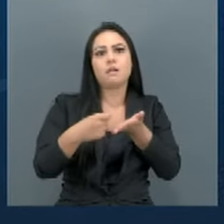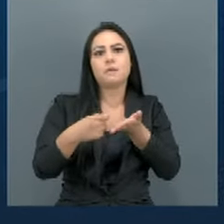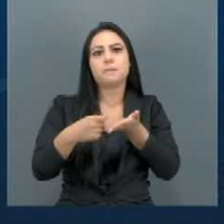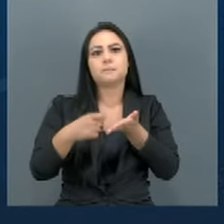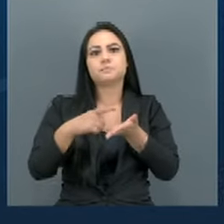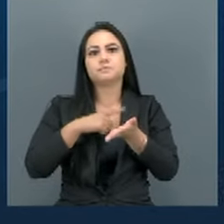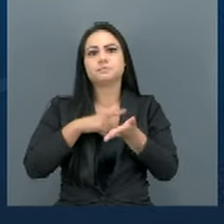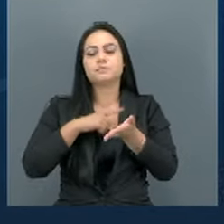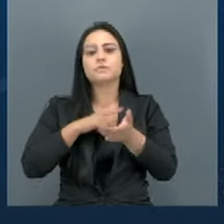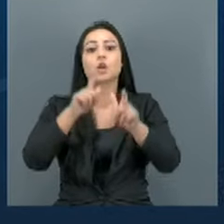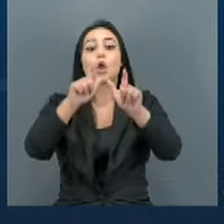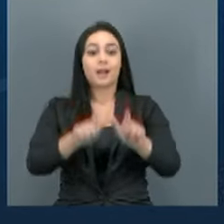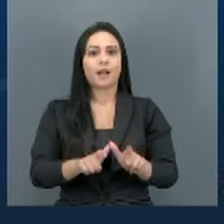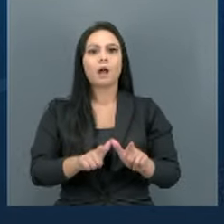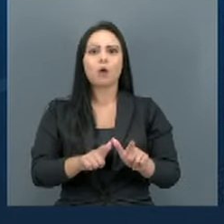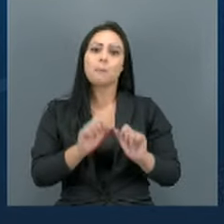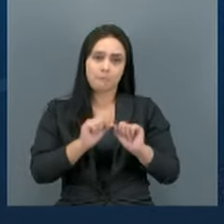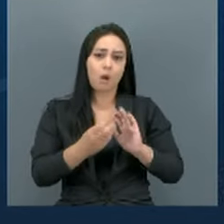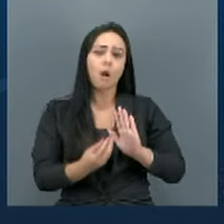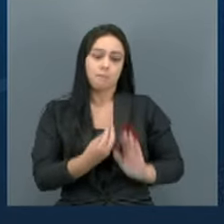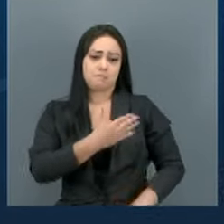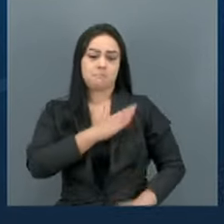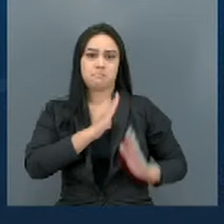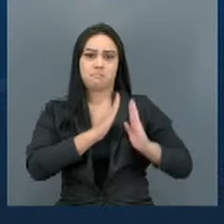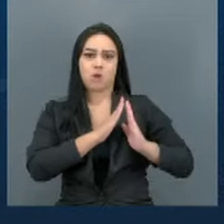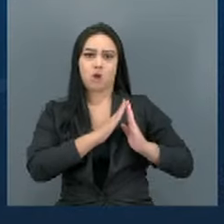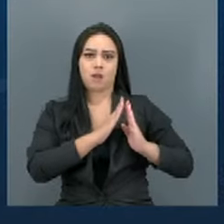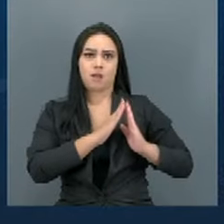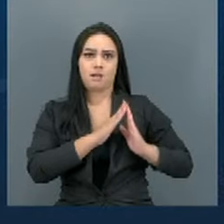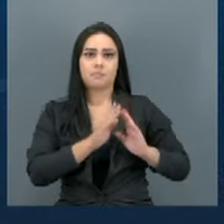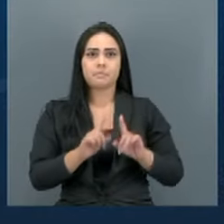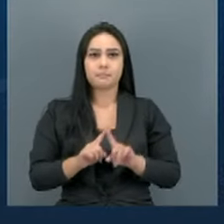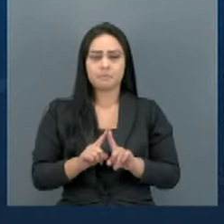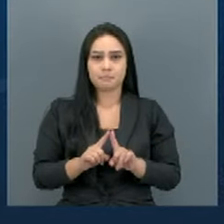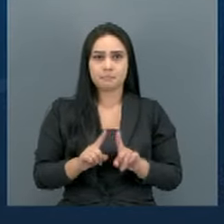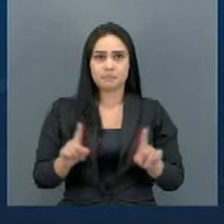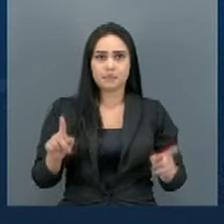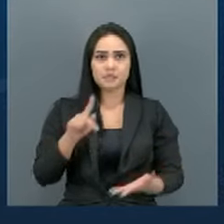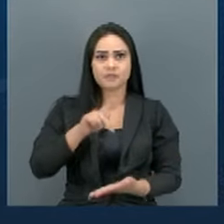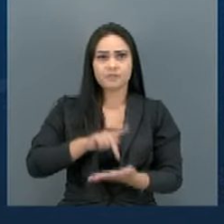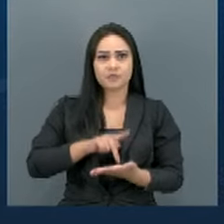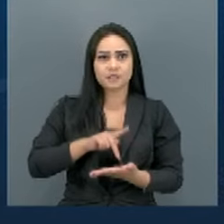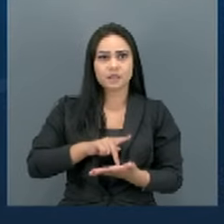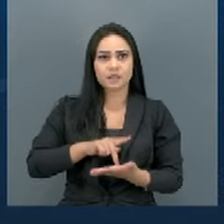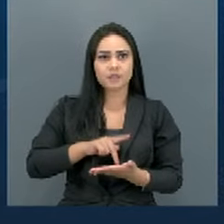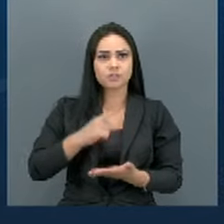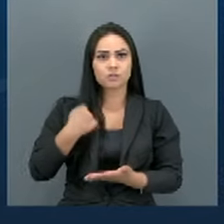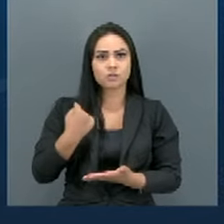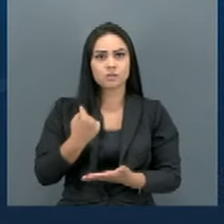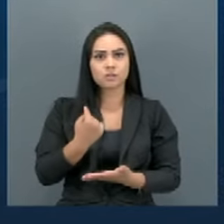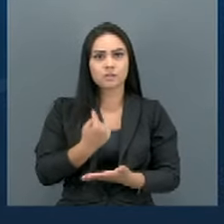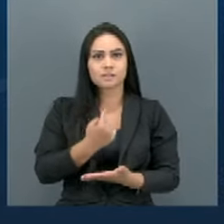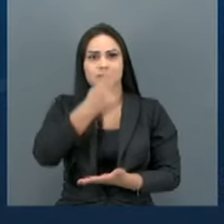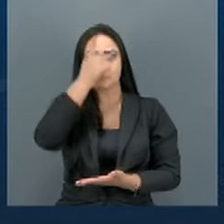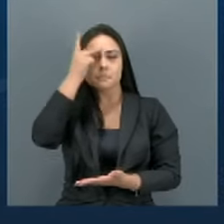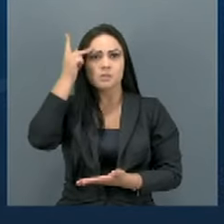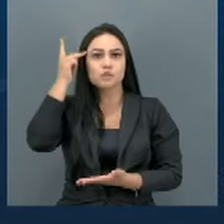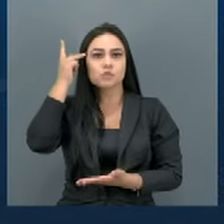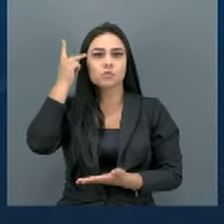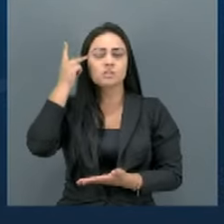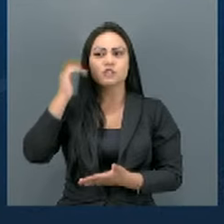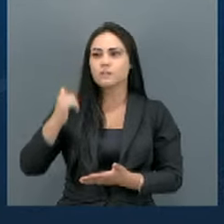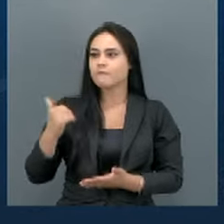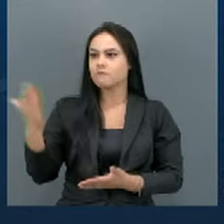onde morar. A nossa realidade, onde nós moramos, as pessoas de fora não